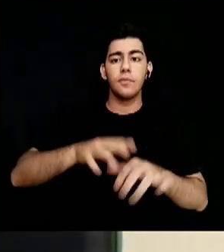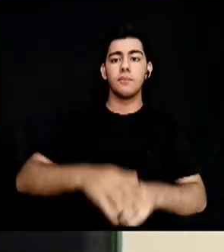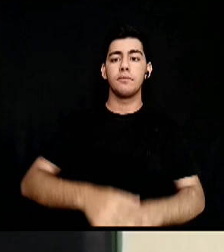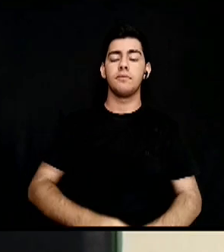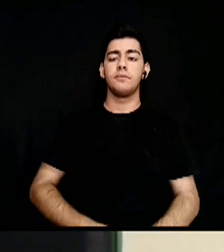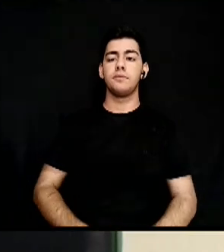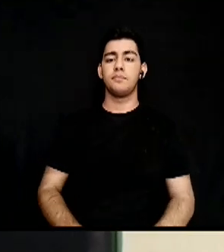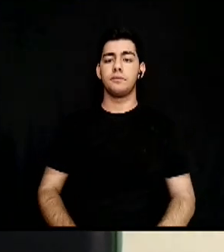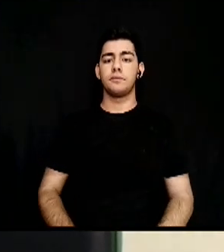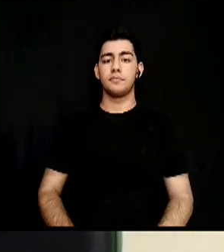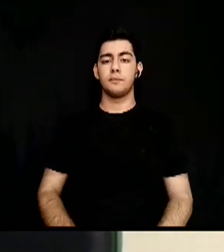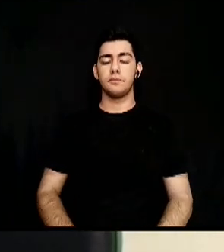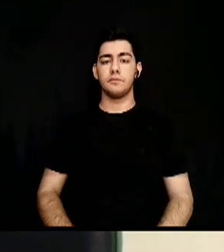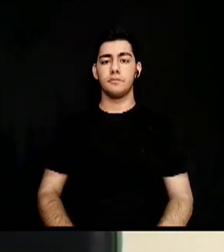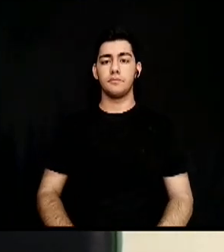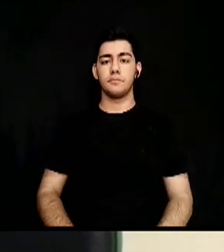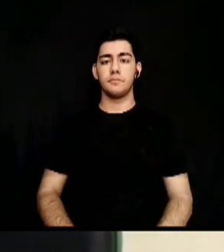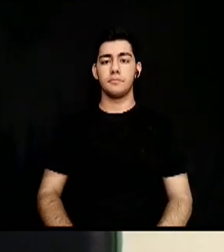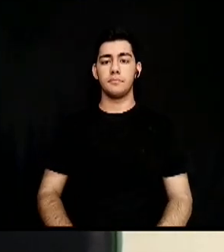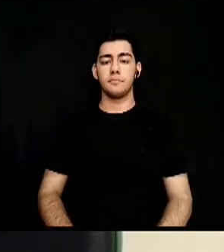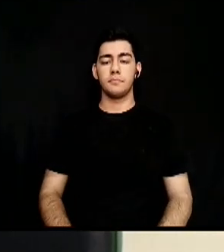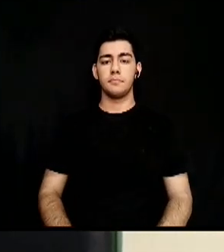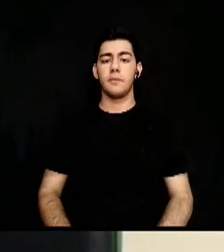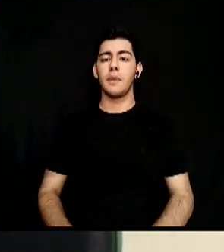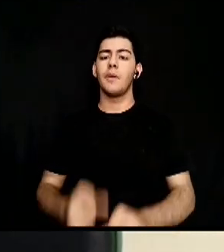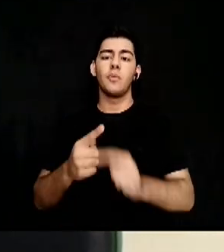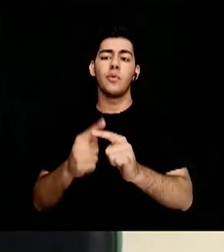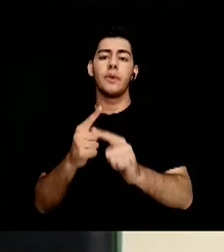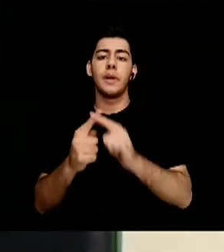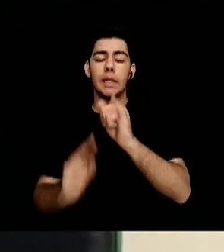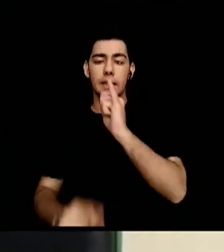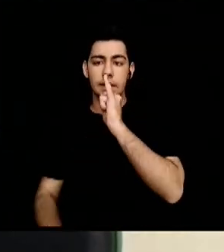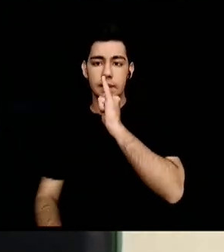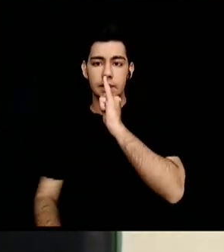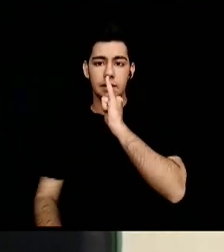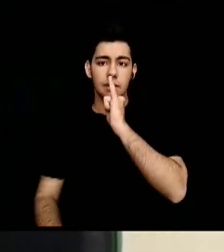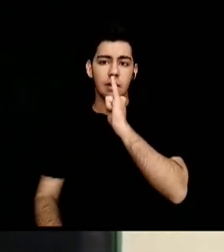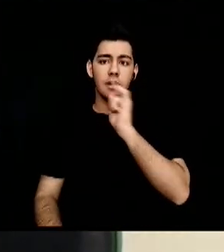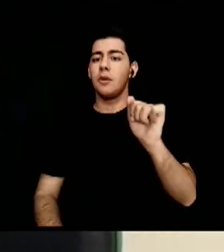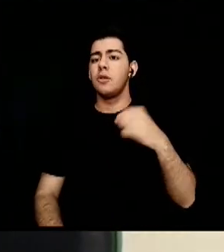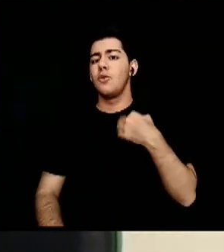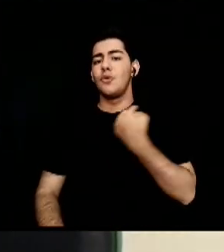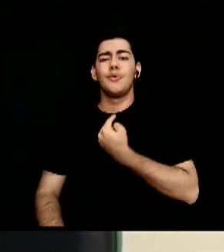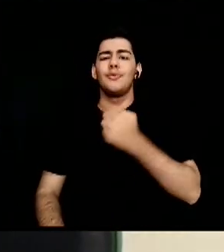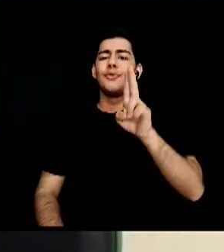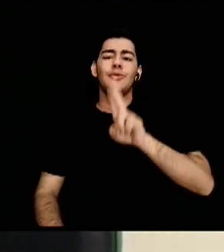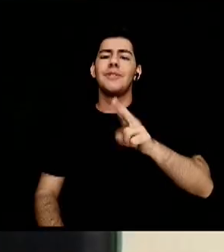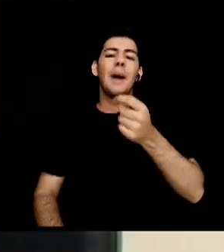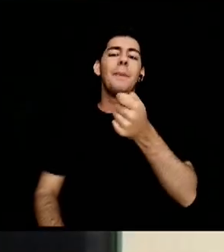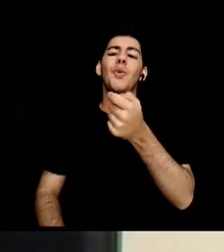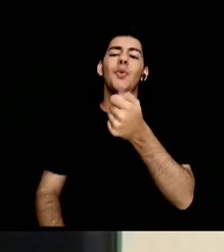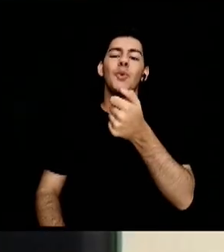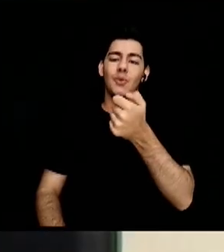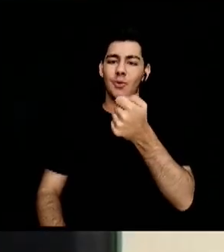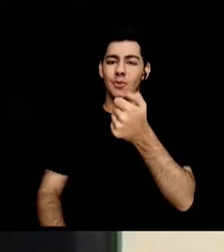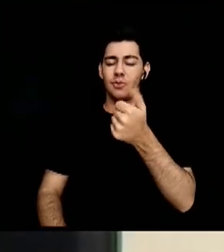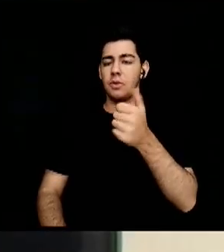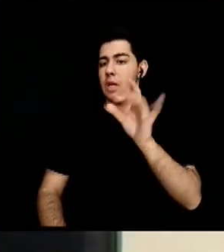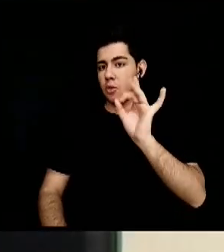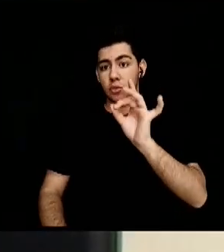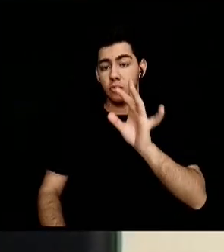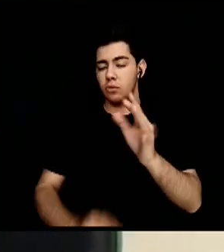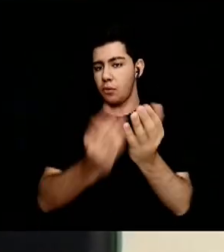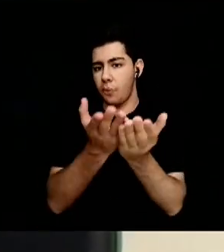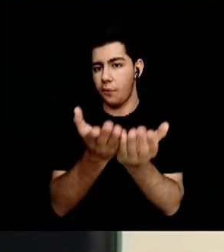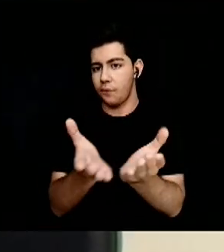tá? Porque usa pouco material. O que vai gastar mesmo é o valor do vaso, né? Que é um